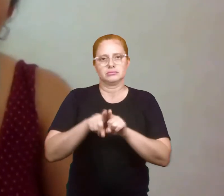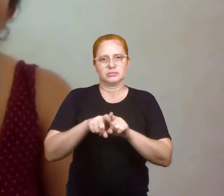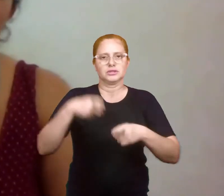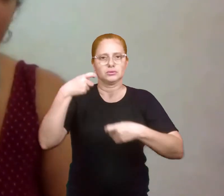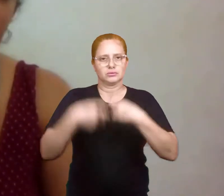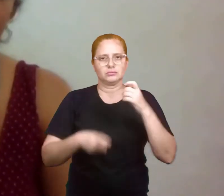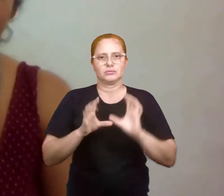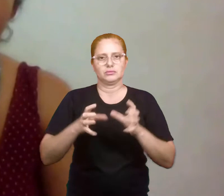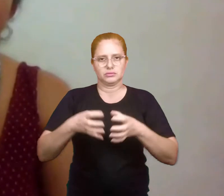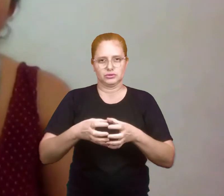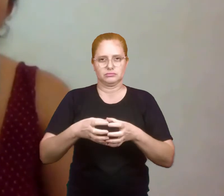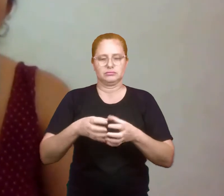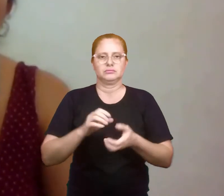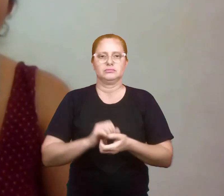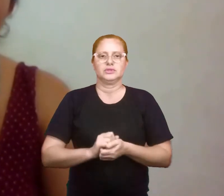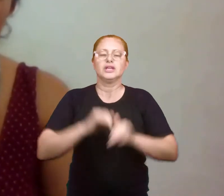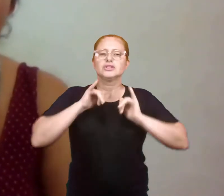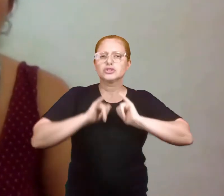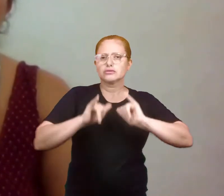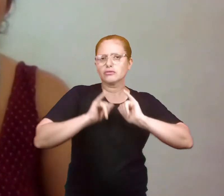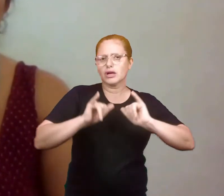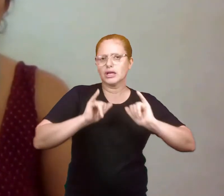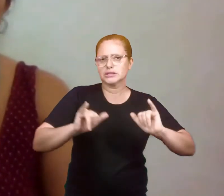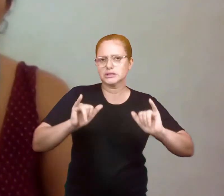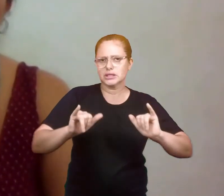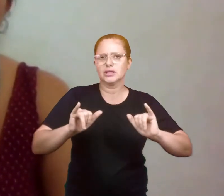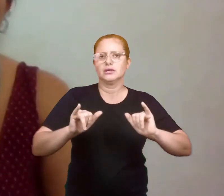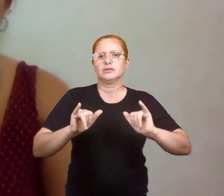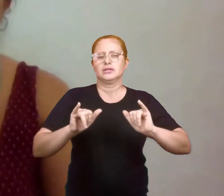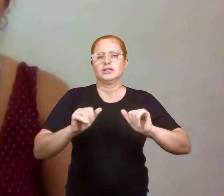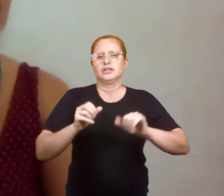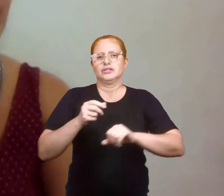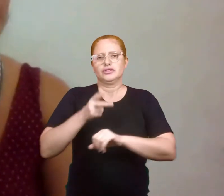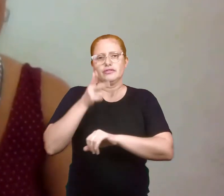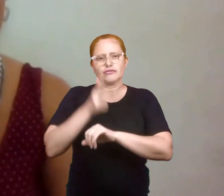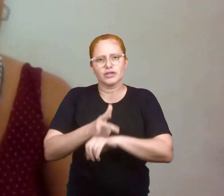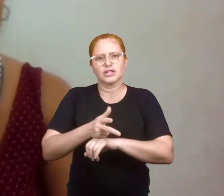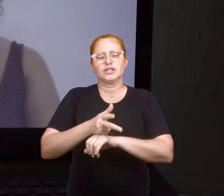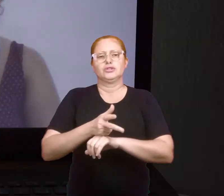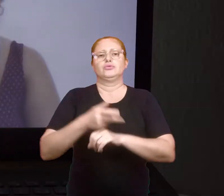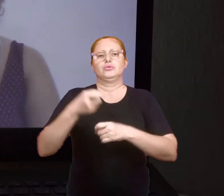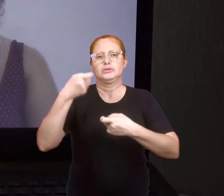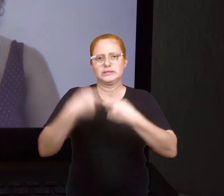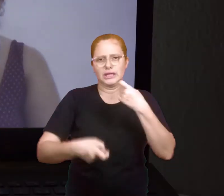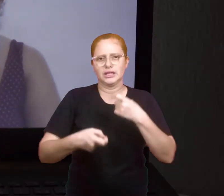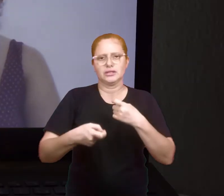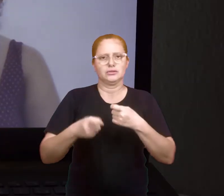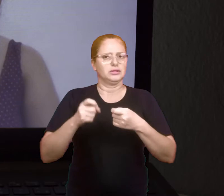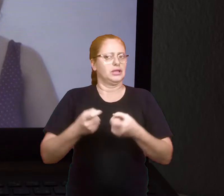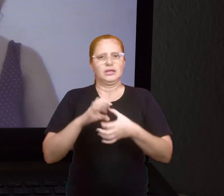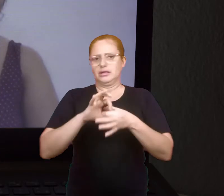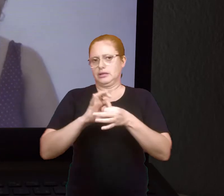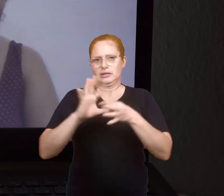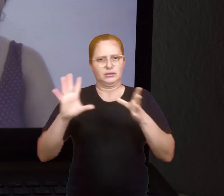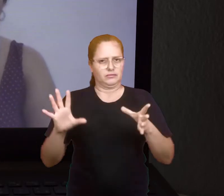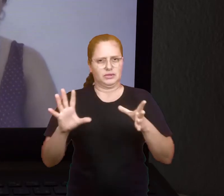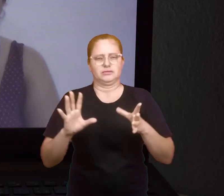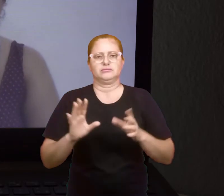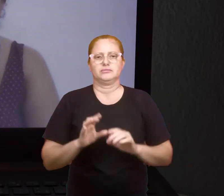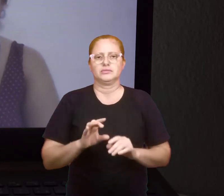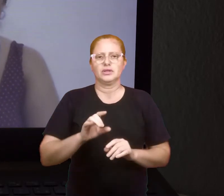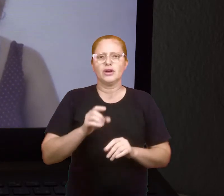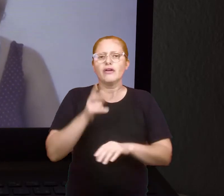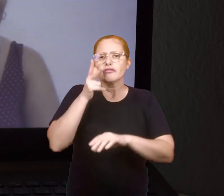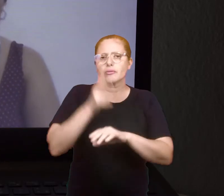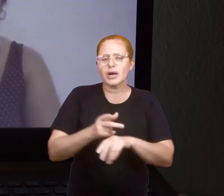o estupro coletivo e a divulgação de cenas de sexo não autorizado. Ela é branca. Não apenas filmar, mas